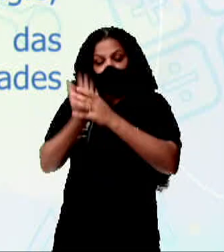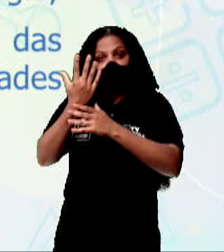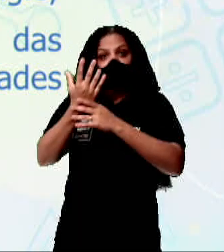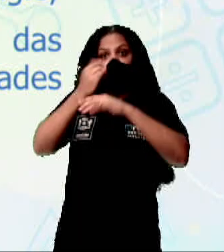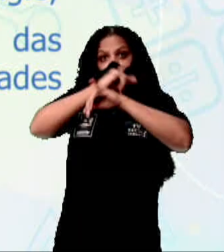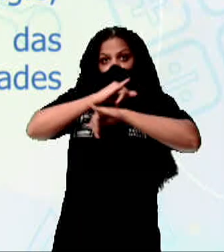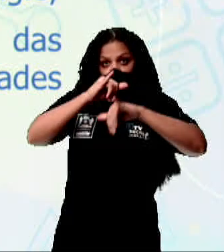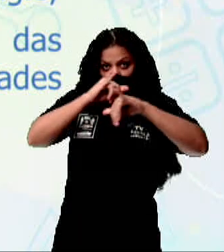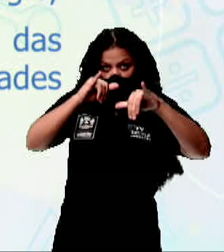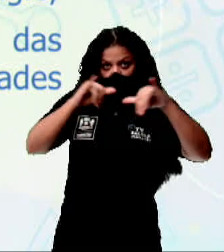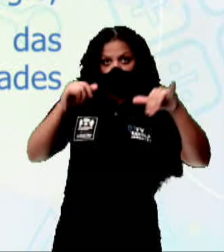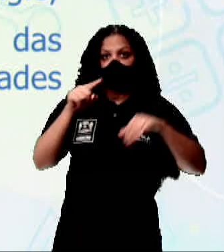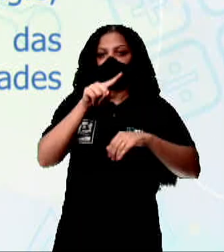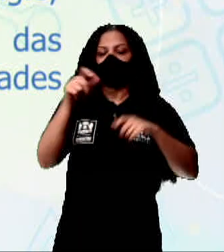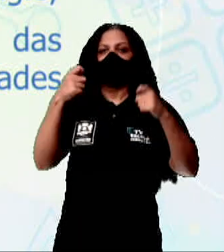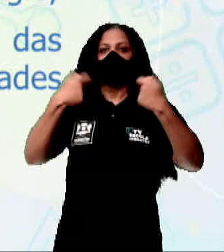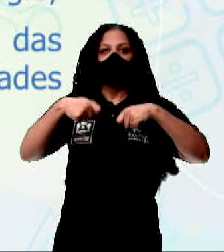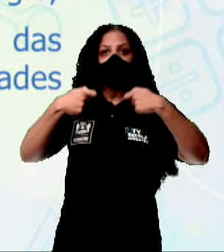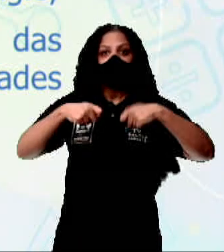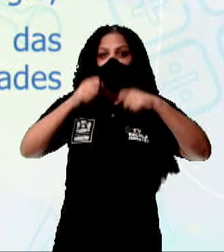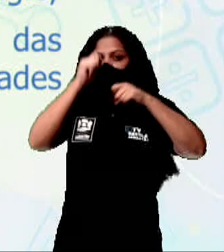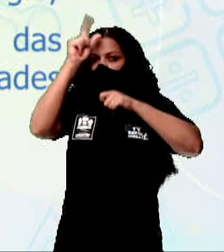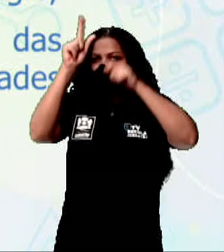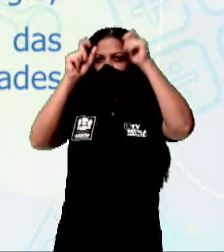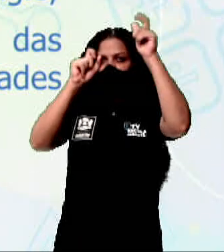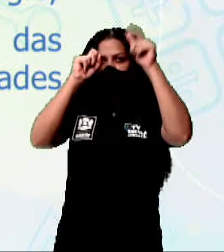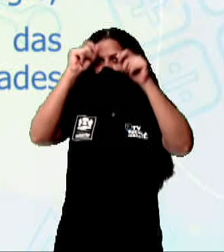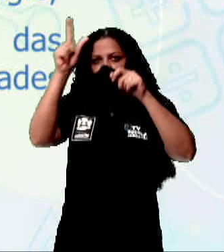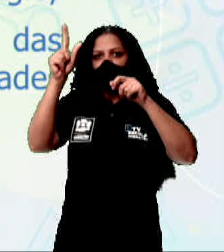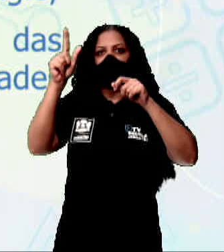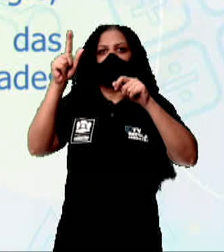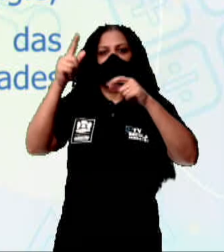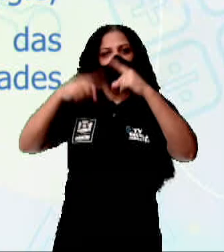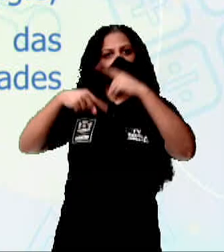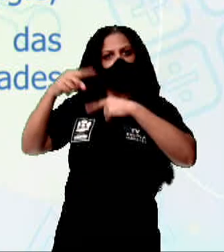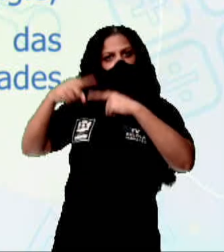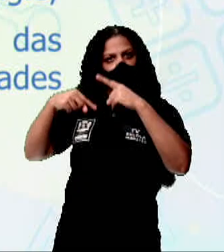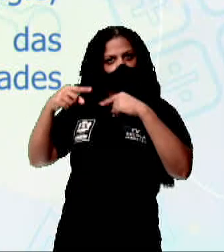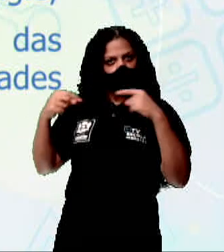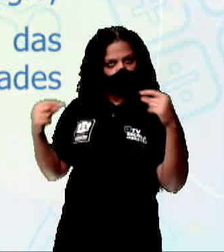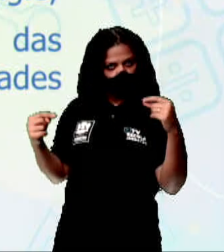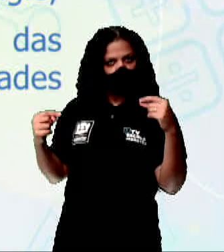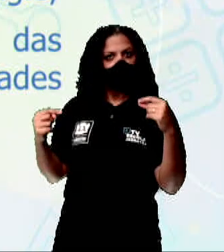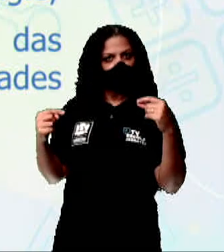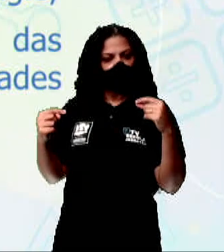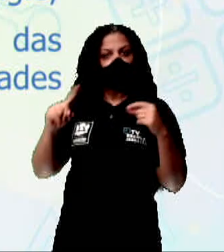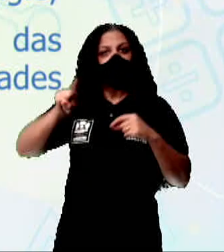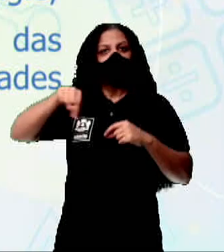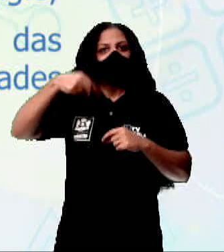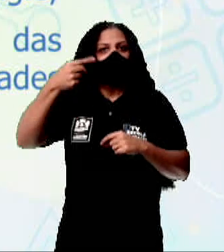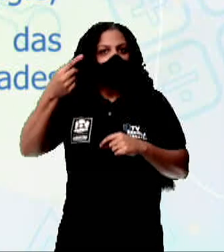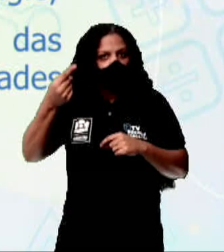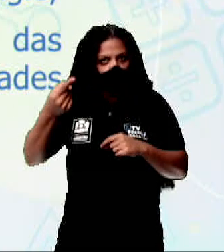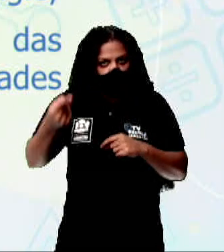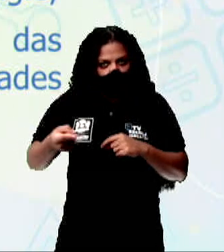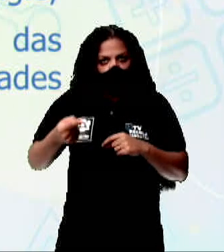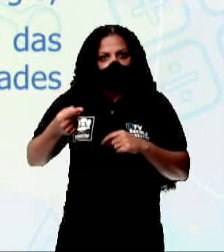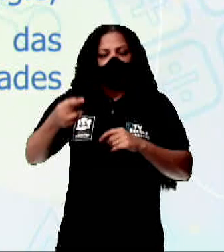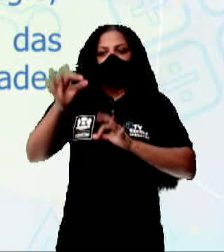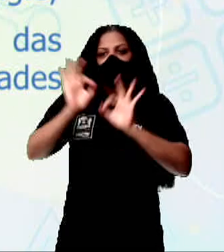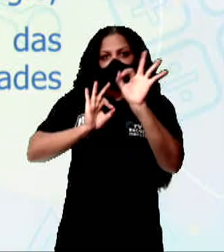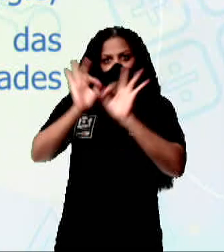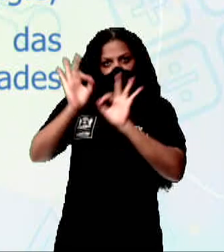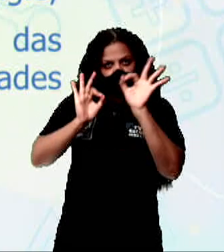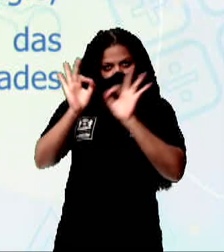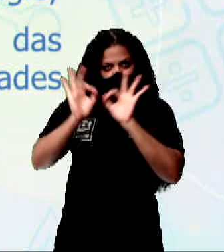são: invente um produto, crie um produto. E deste produto que você inventar, você vai criar um design para